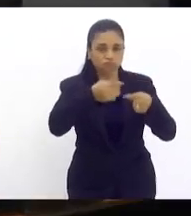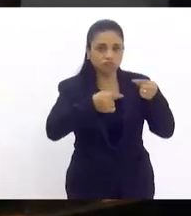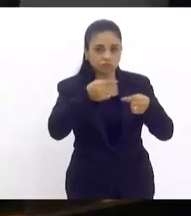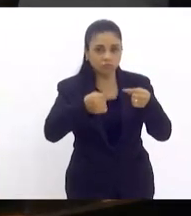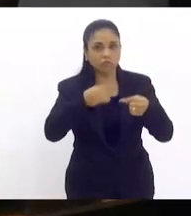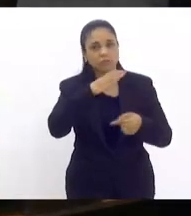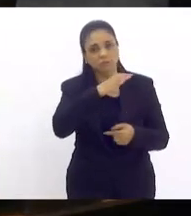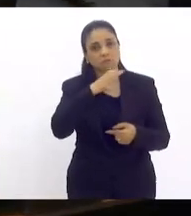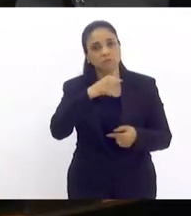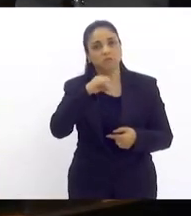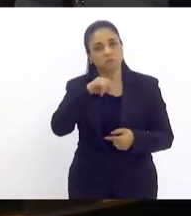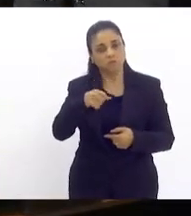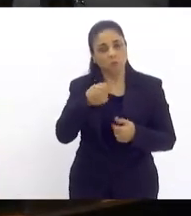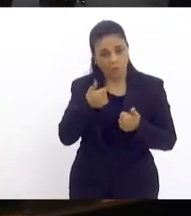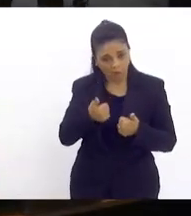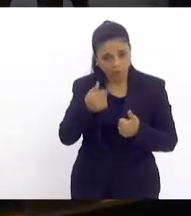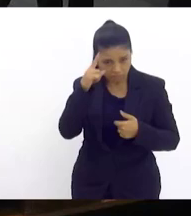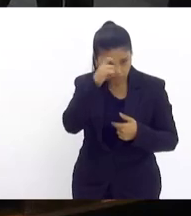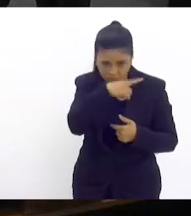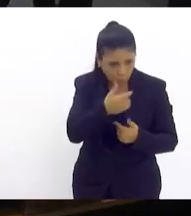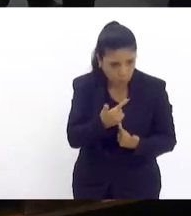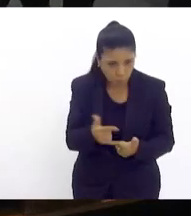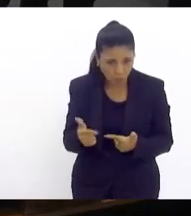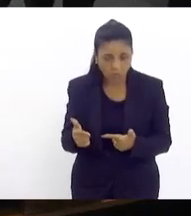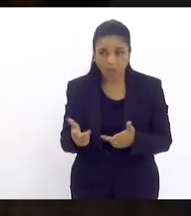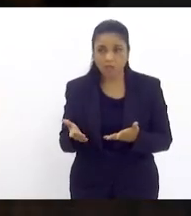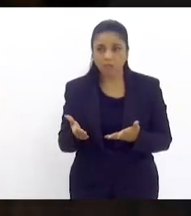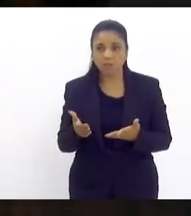condições não tem dificuldade